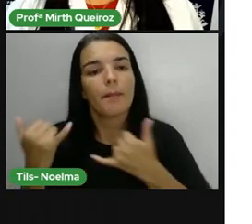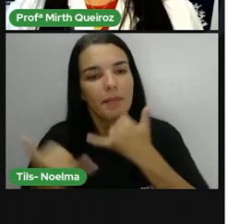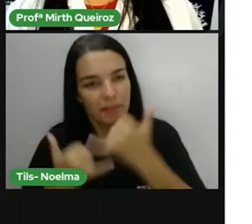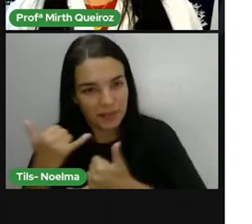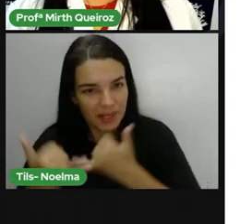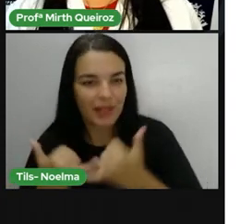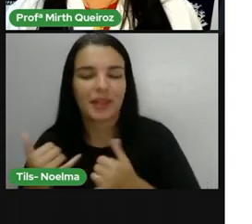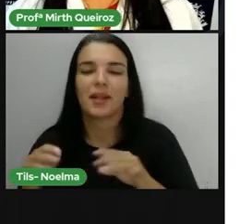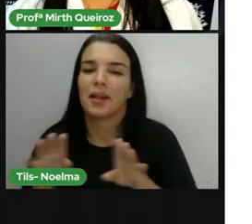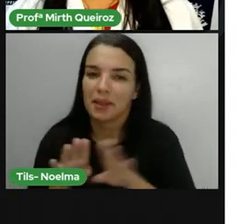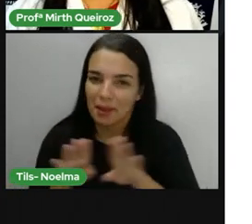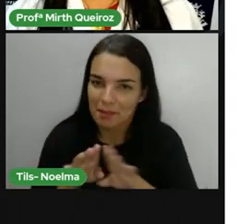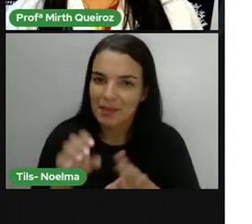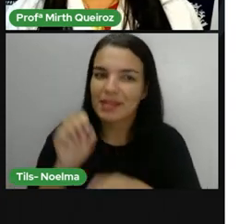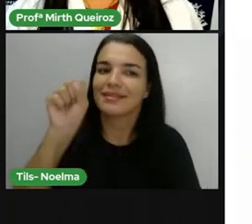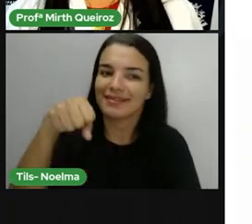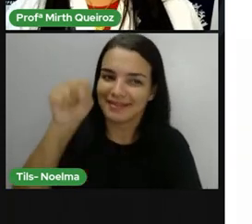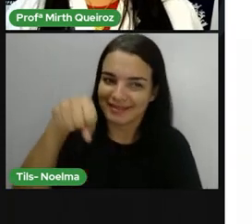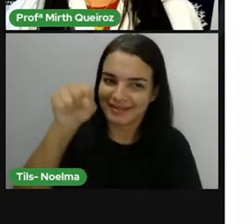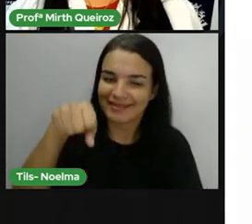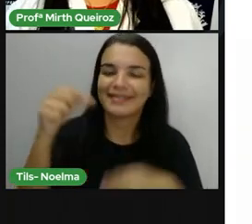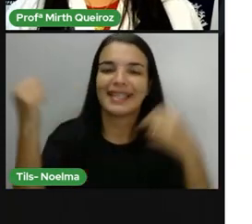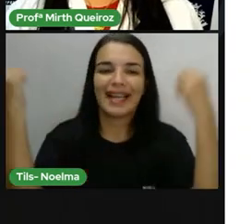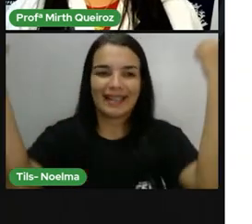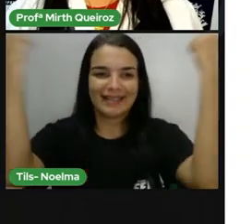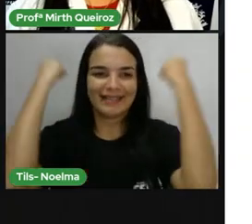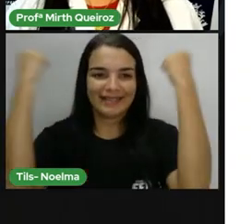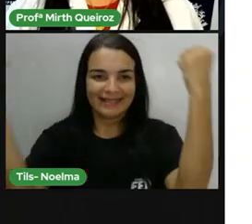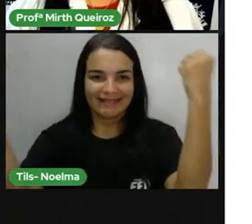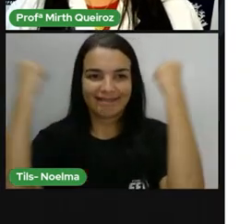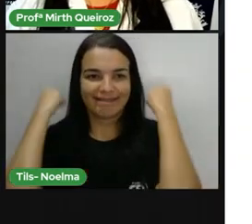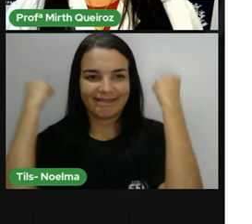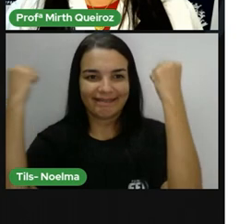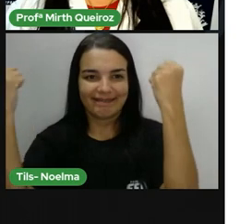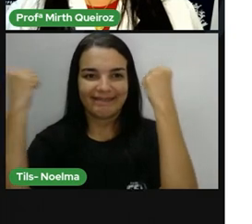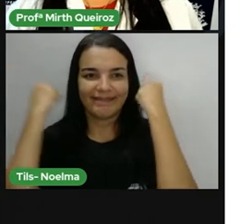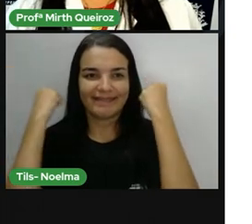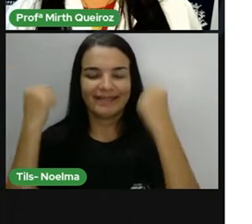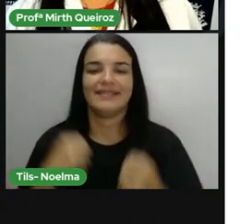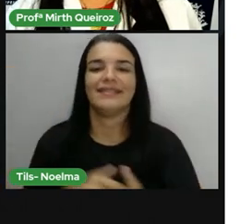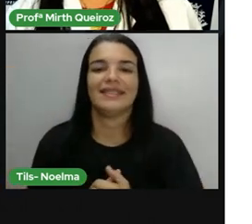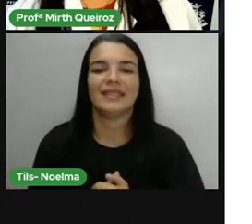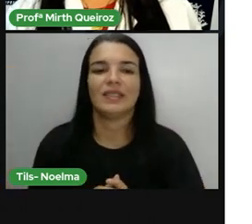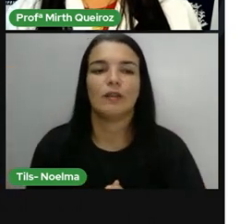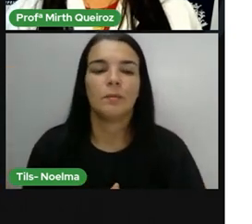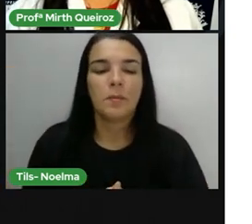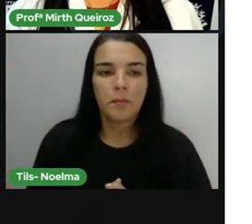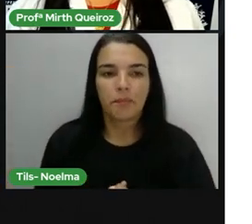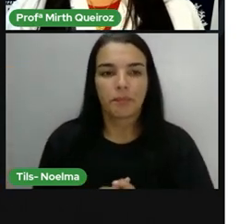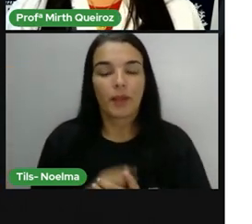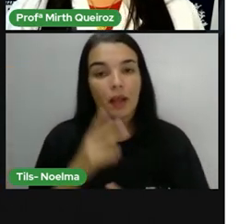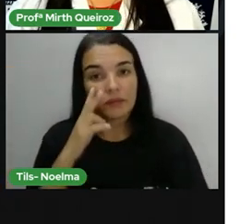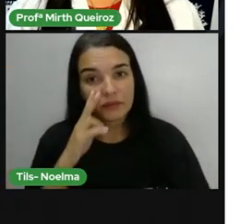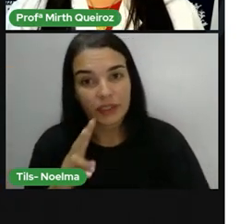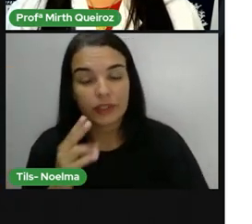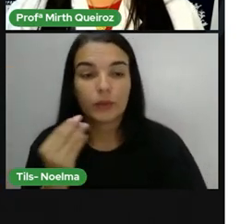são atividades físicas, a depender do tipo de brincadeira. Aquelas brincadeiras que